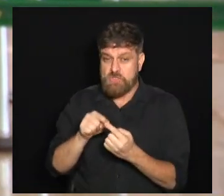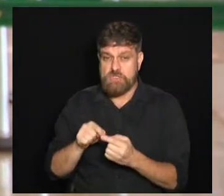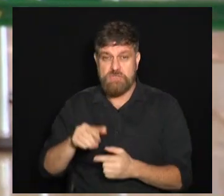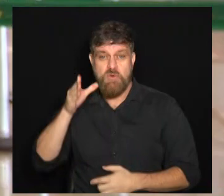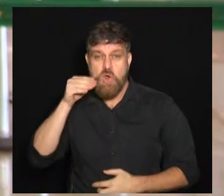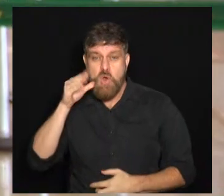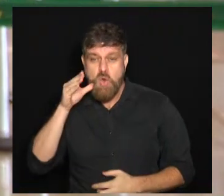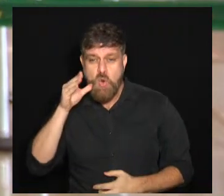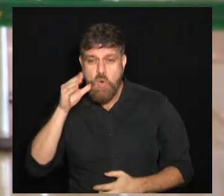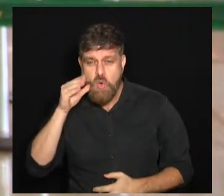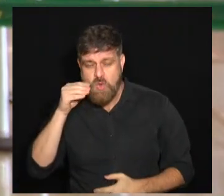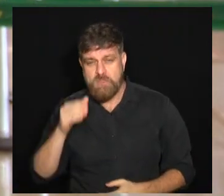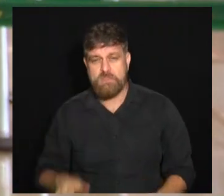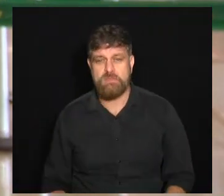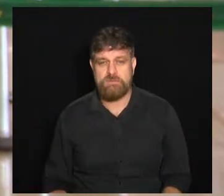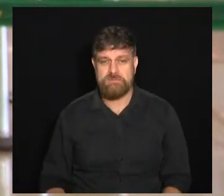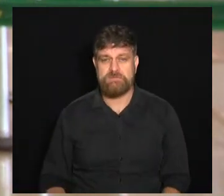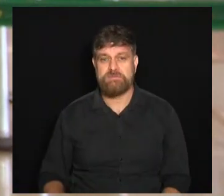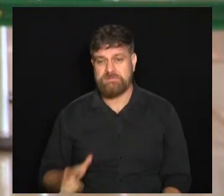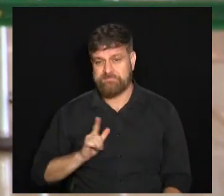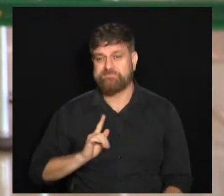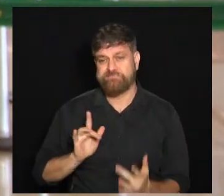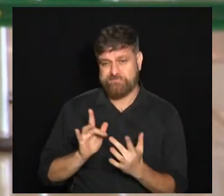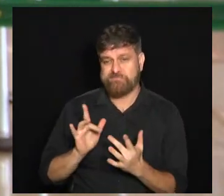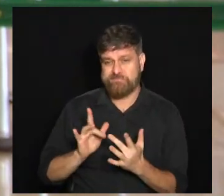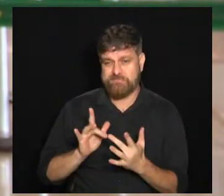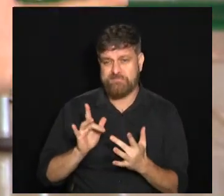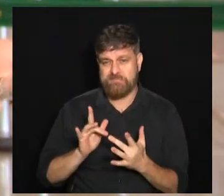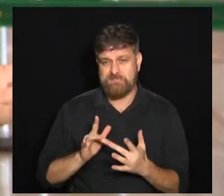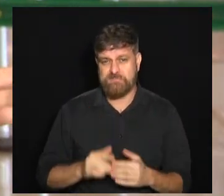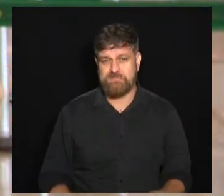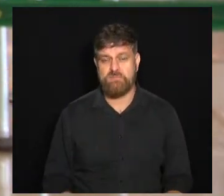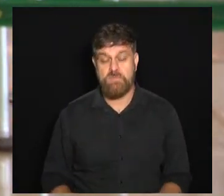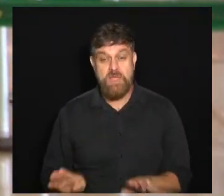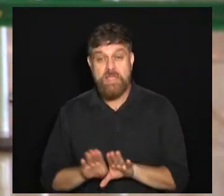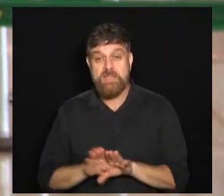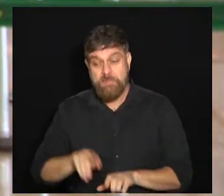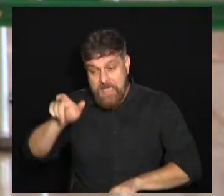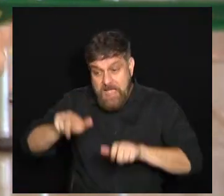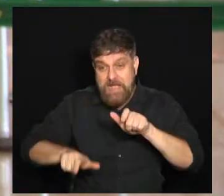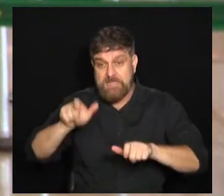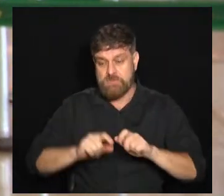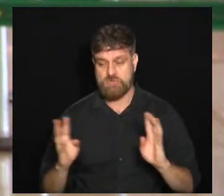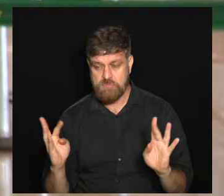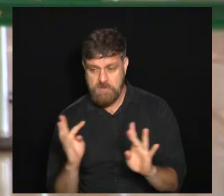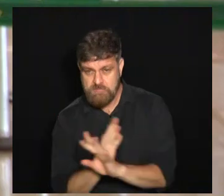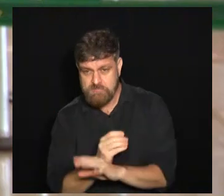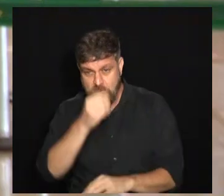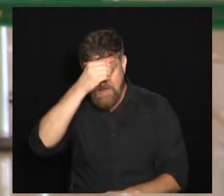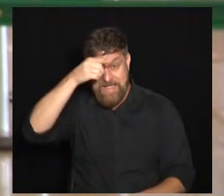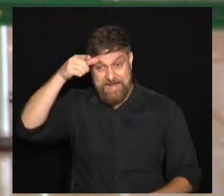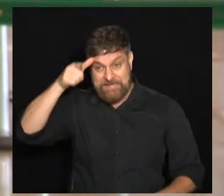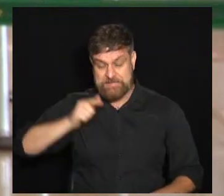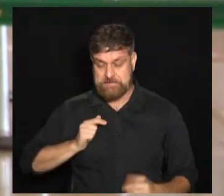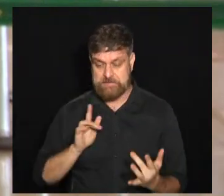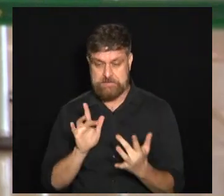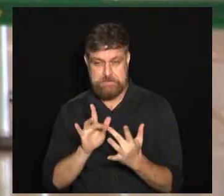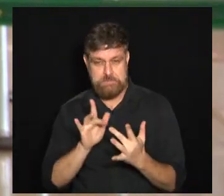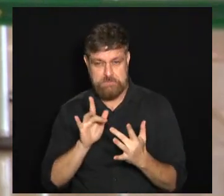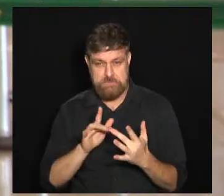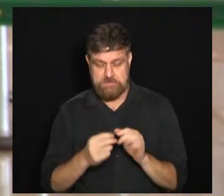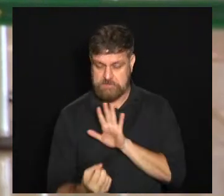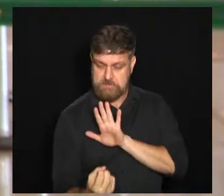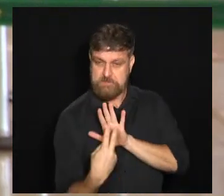funcionários ficassem expostos, e funcionários e passageiros e clientes do aeroporto ficassem expostos ao